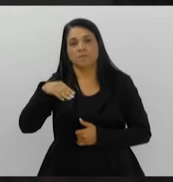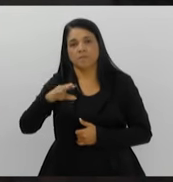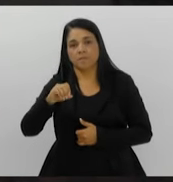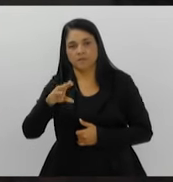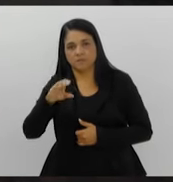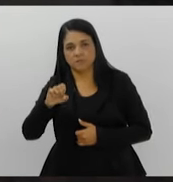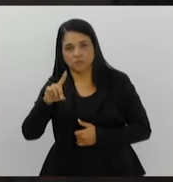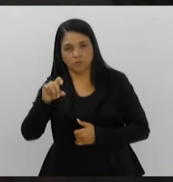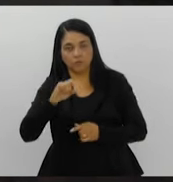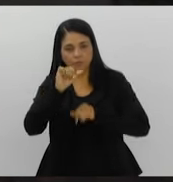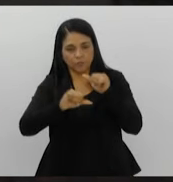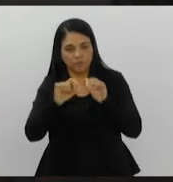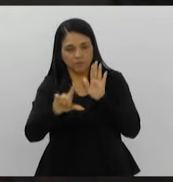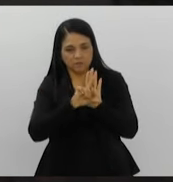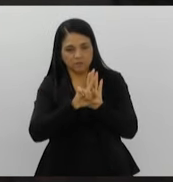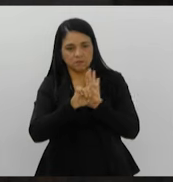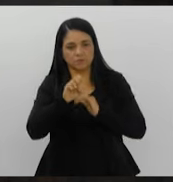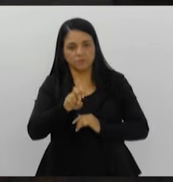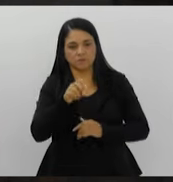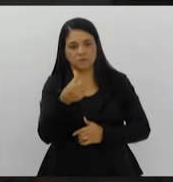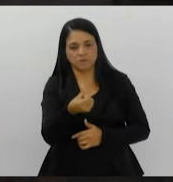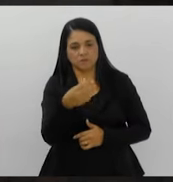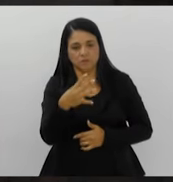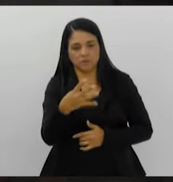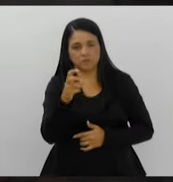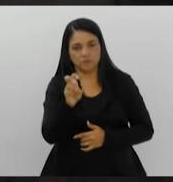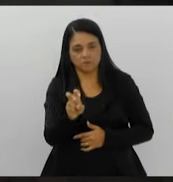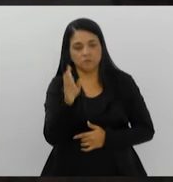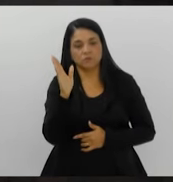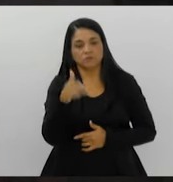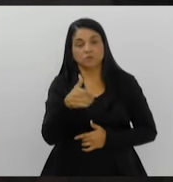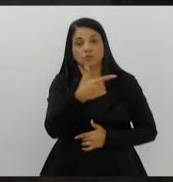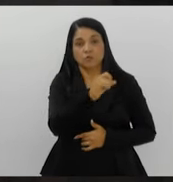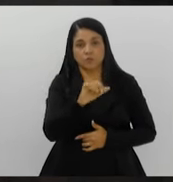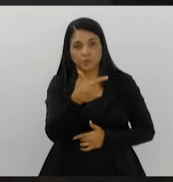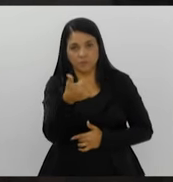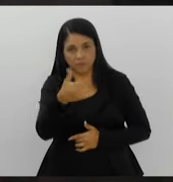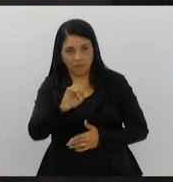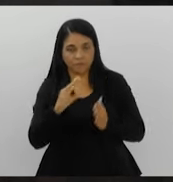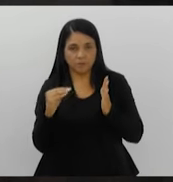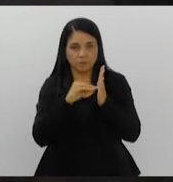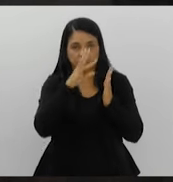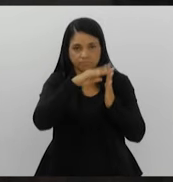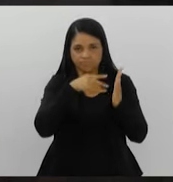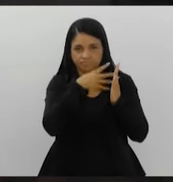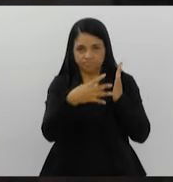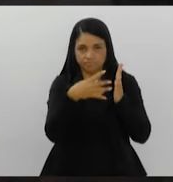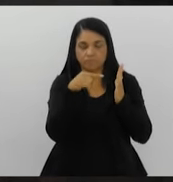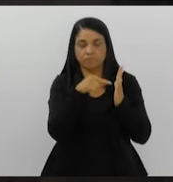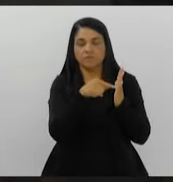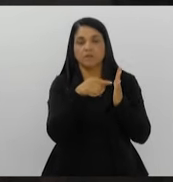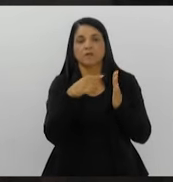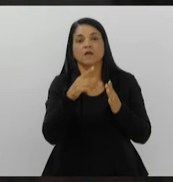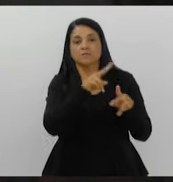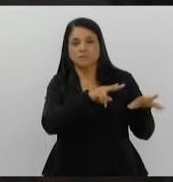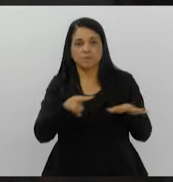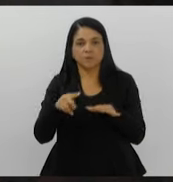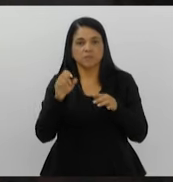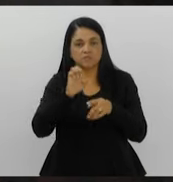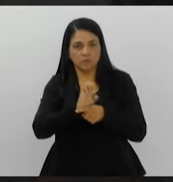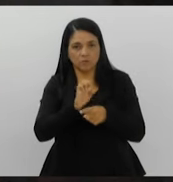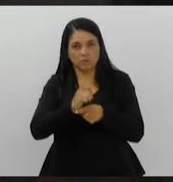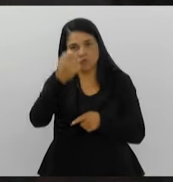Macedo, que altera a lei 5.645 de 6 de janeiro de 2010, para incluir no calendário oficial do Estado do Rio de Janeiro a Semana Estadual